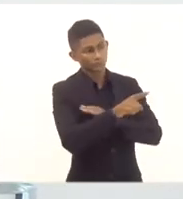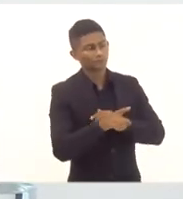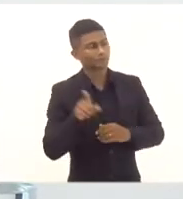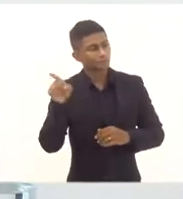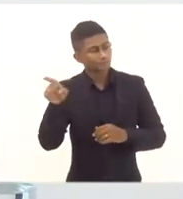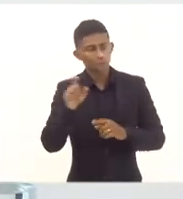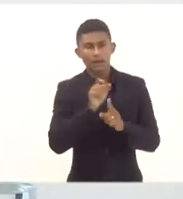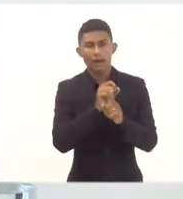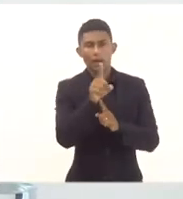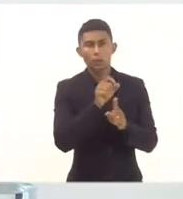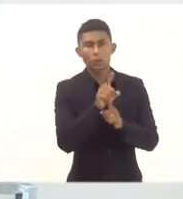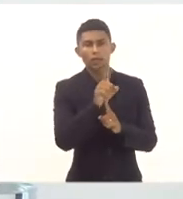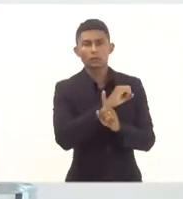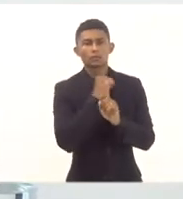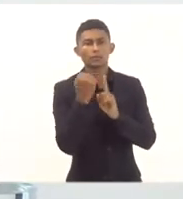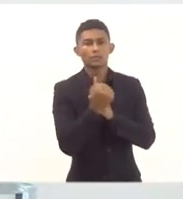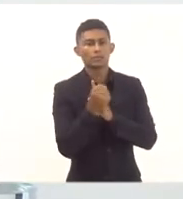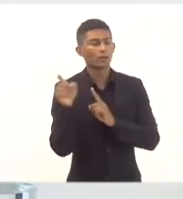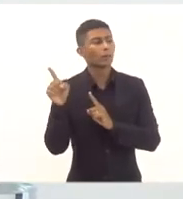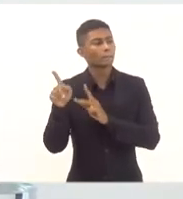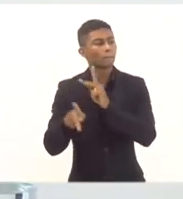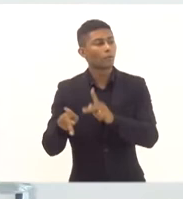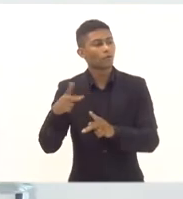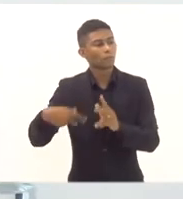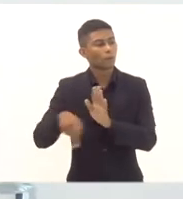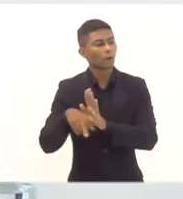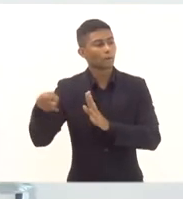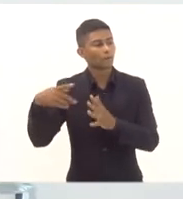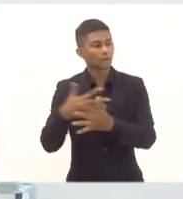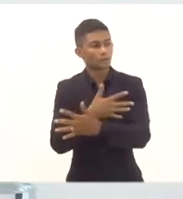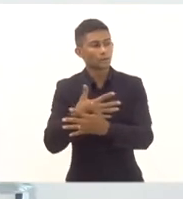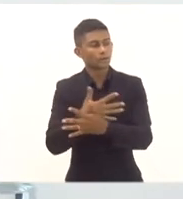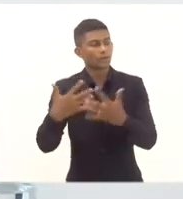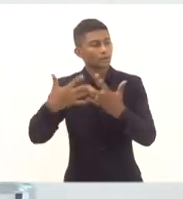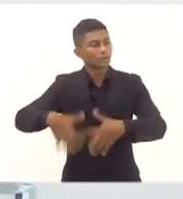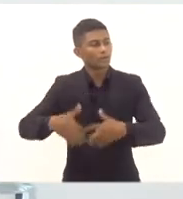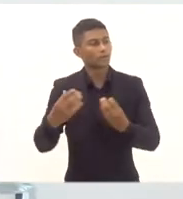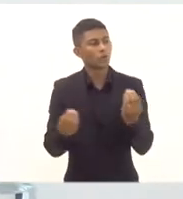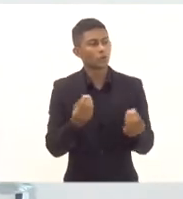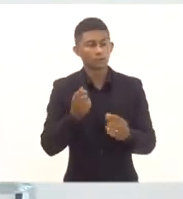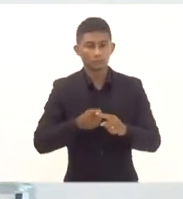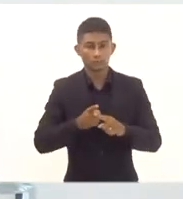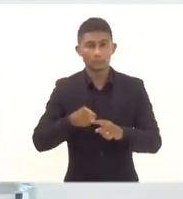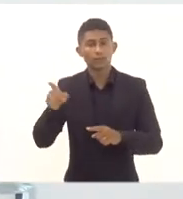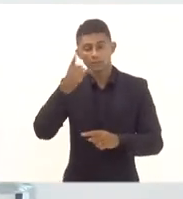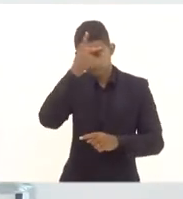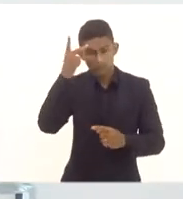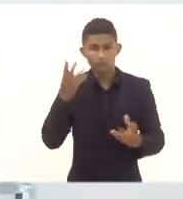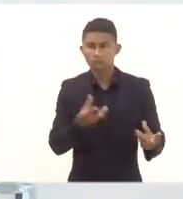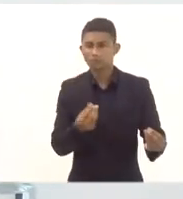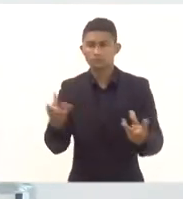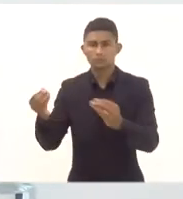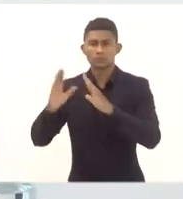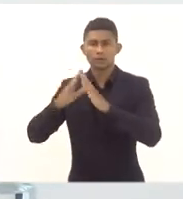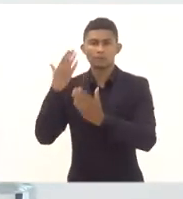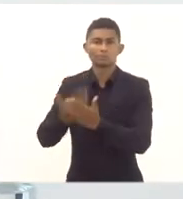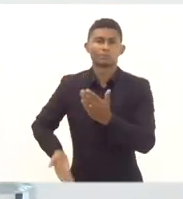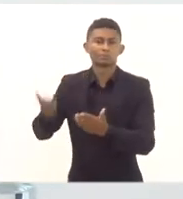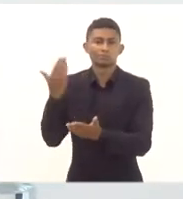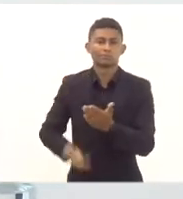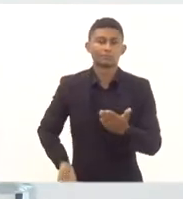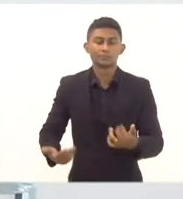só do aluguel social dessa população né porque a gente viu que muitos desabrigados outras pessoas foram